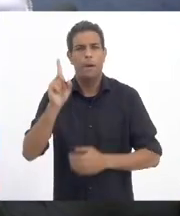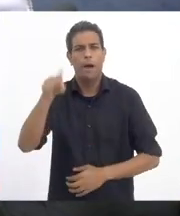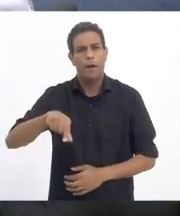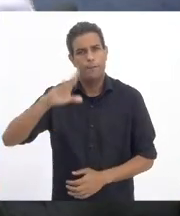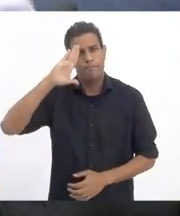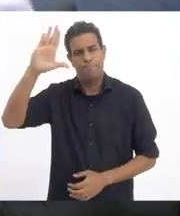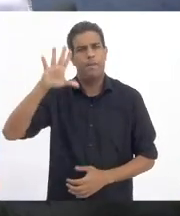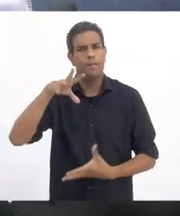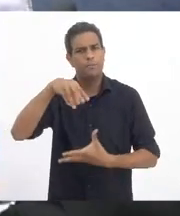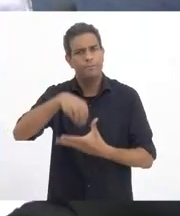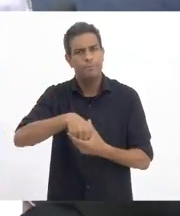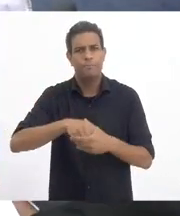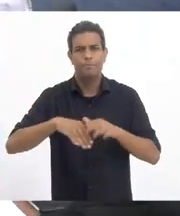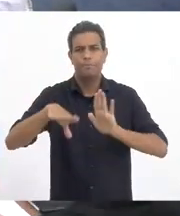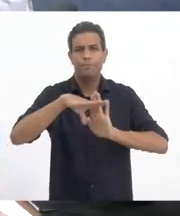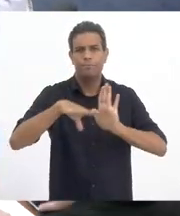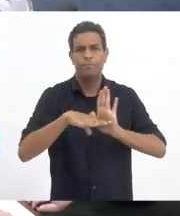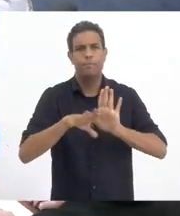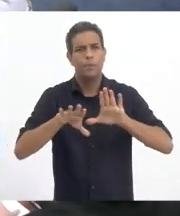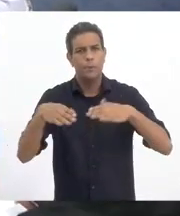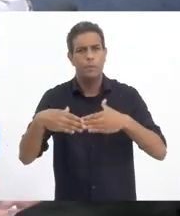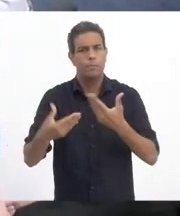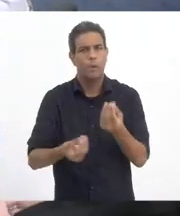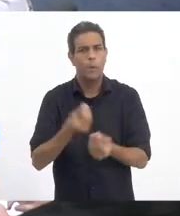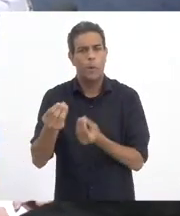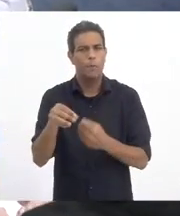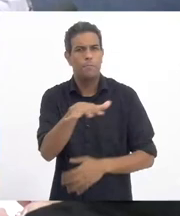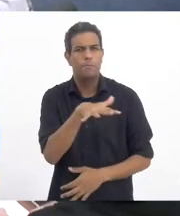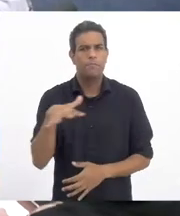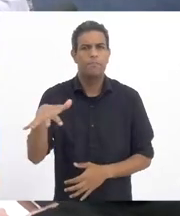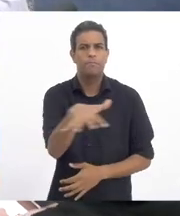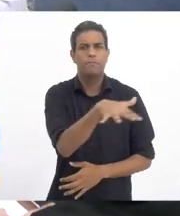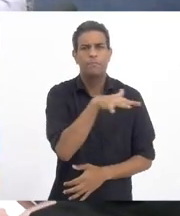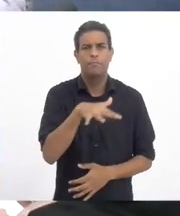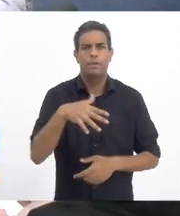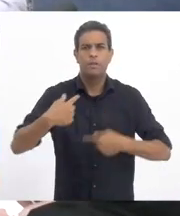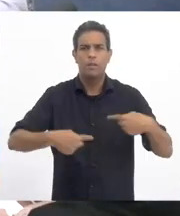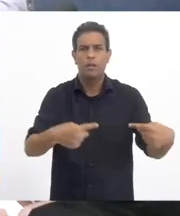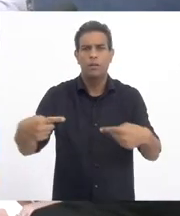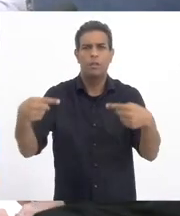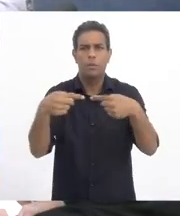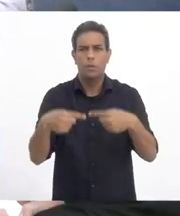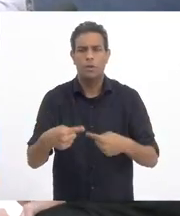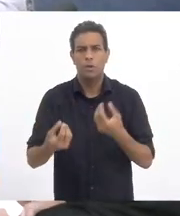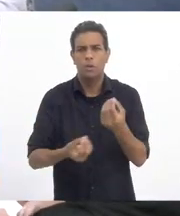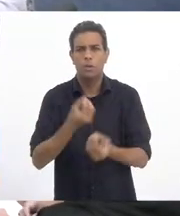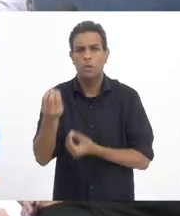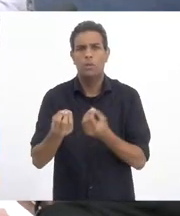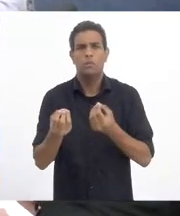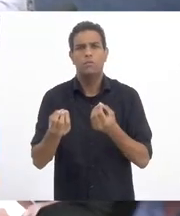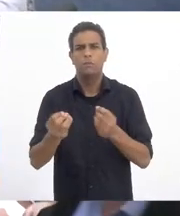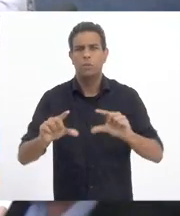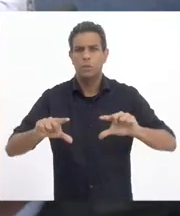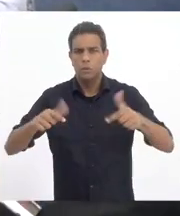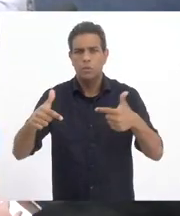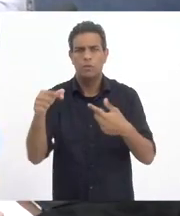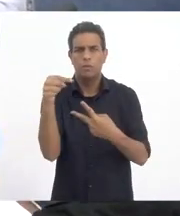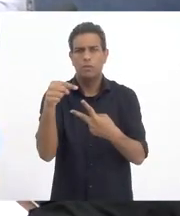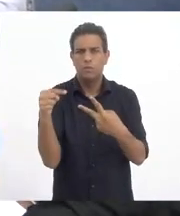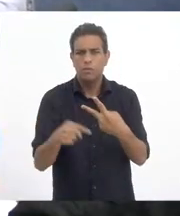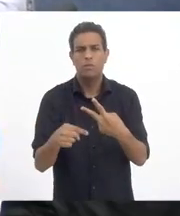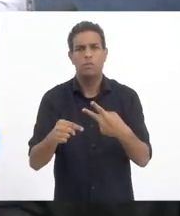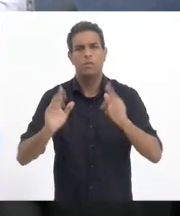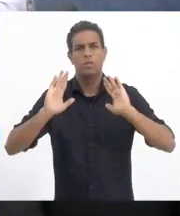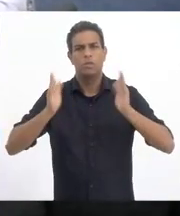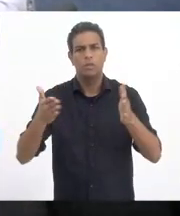fundamental, importante, necessário e carece de um amplo debate. Portanto, essas duas audiências